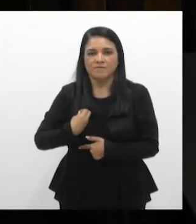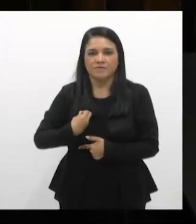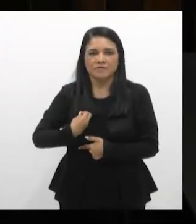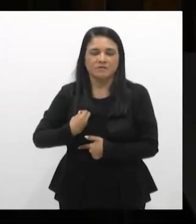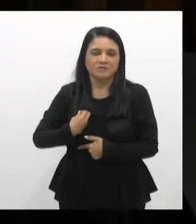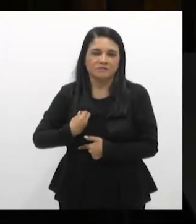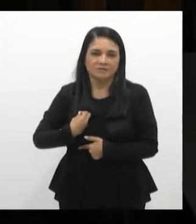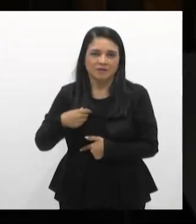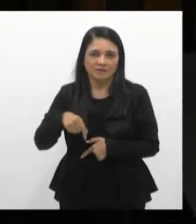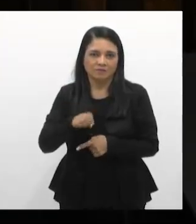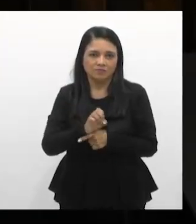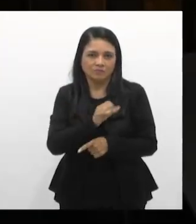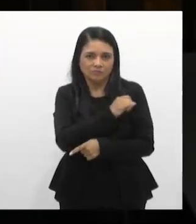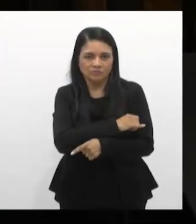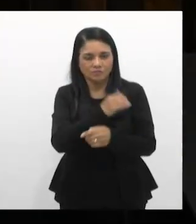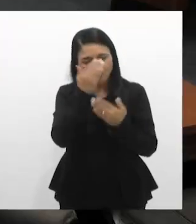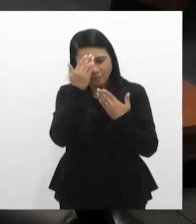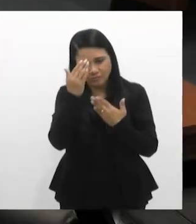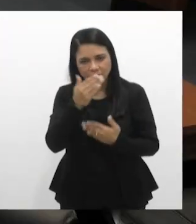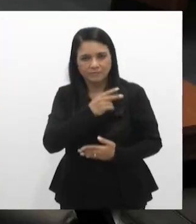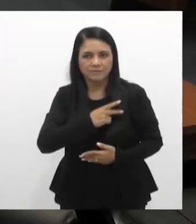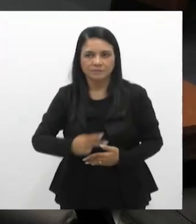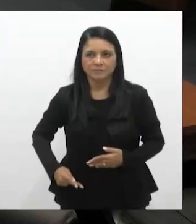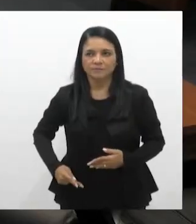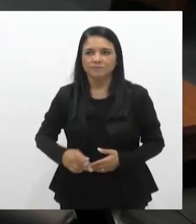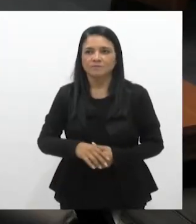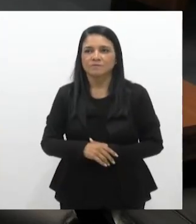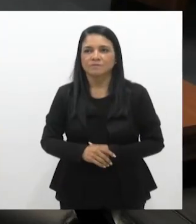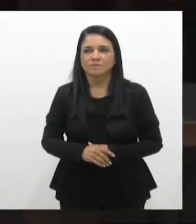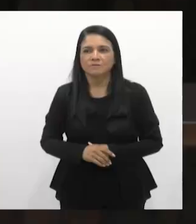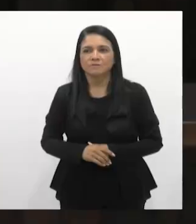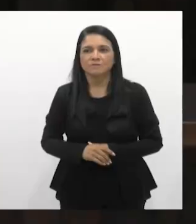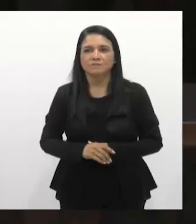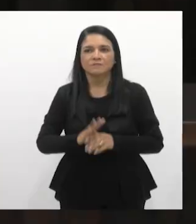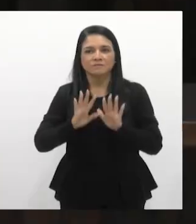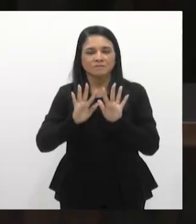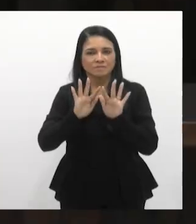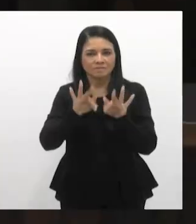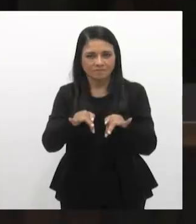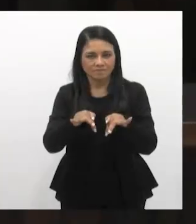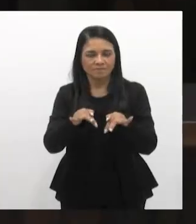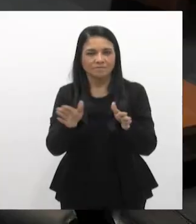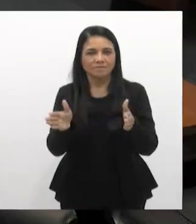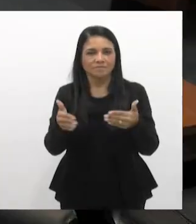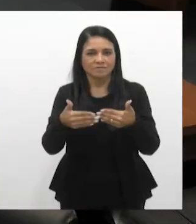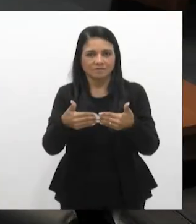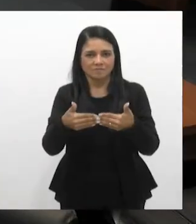Janeiro. Obrigado, presidente. Está encerrada a sessão.